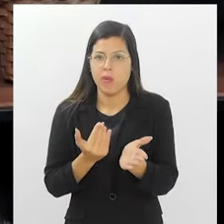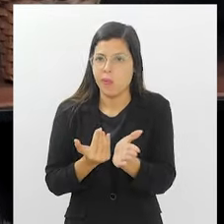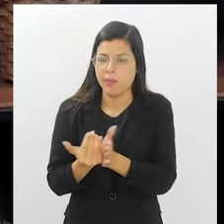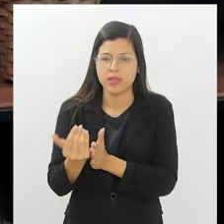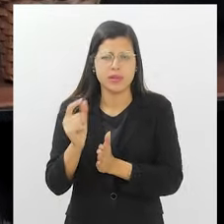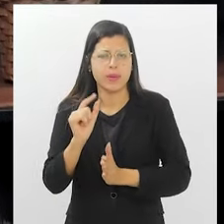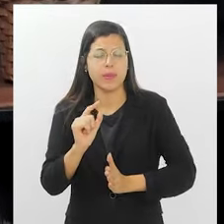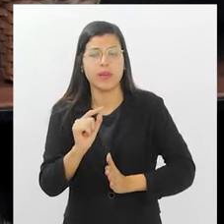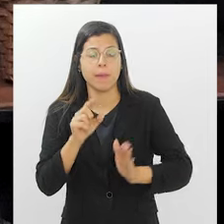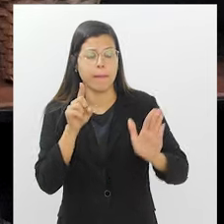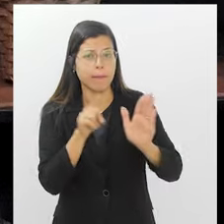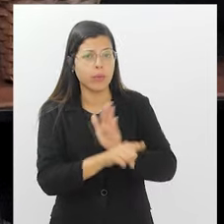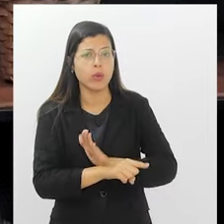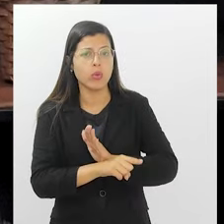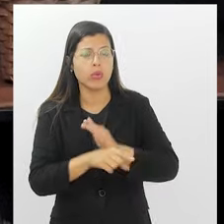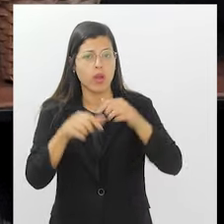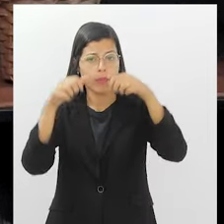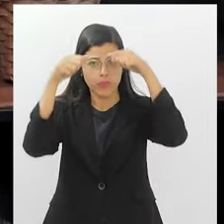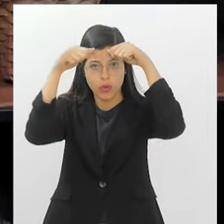Vamos começar pelo começo.